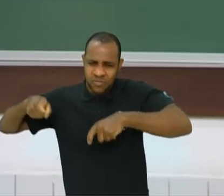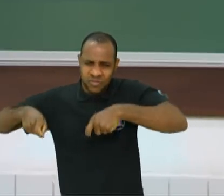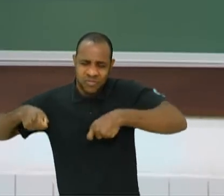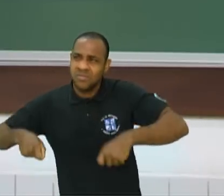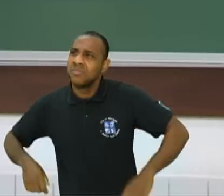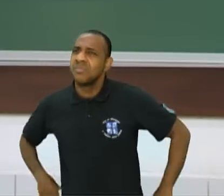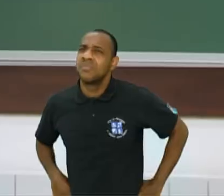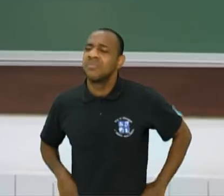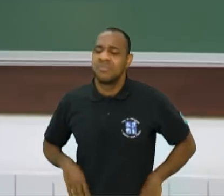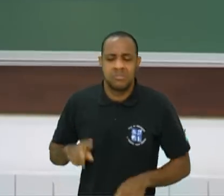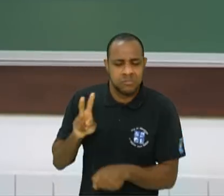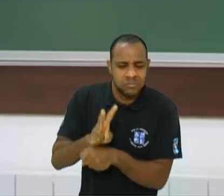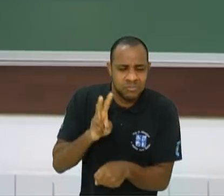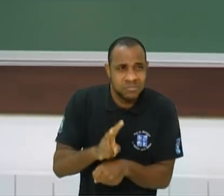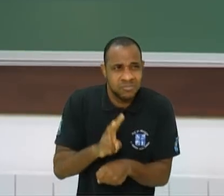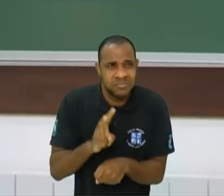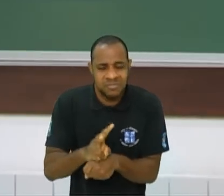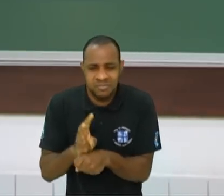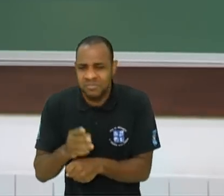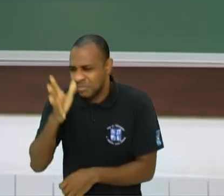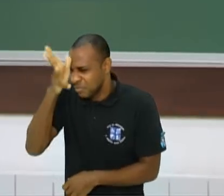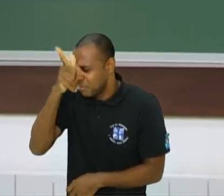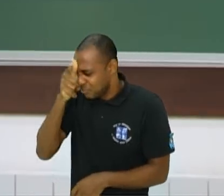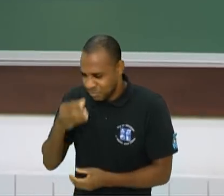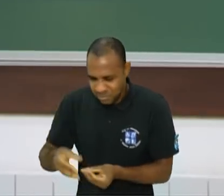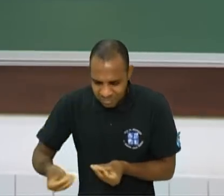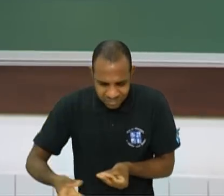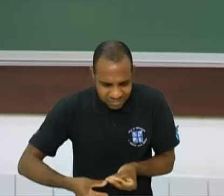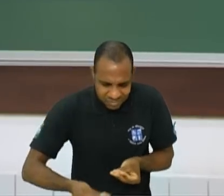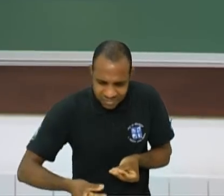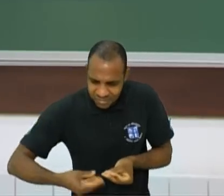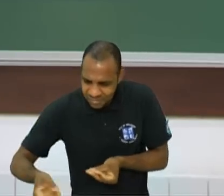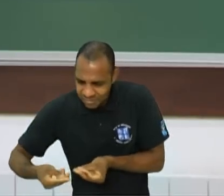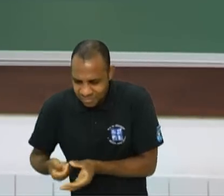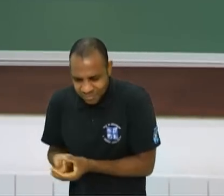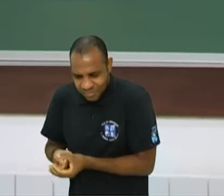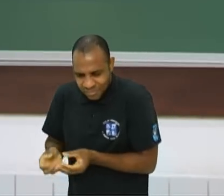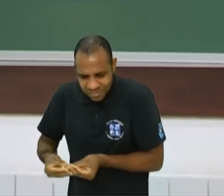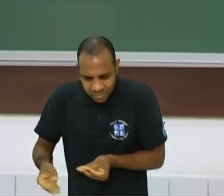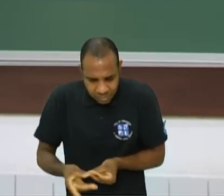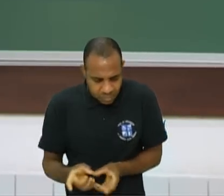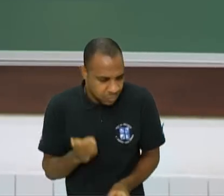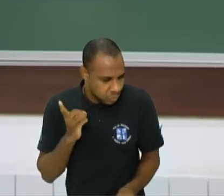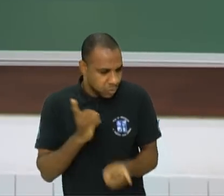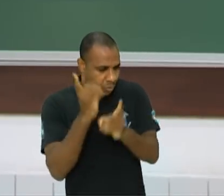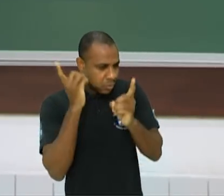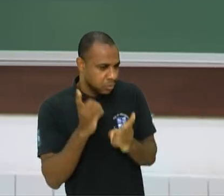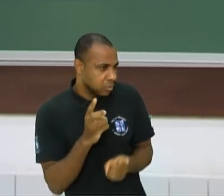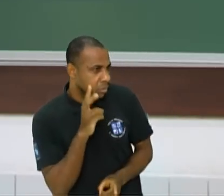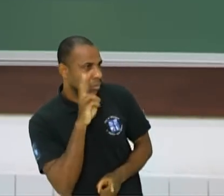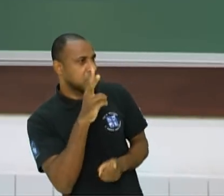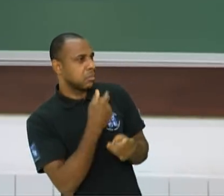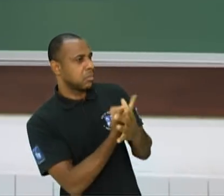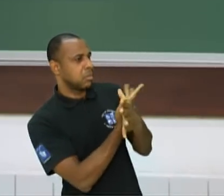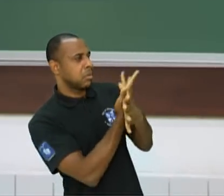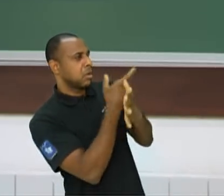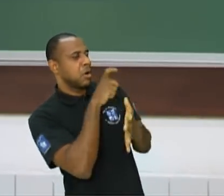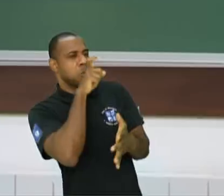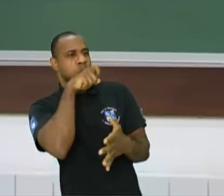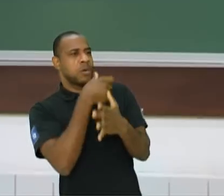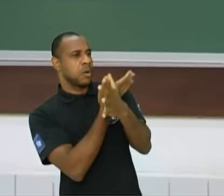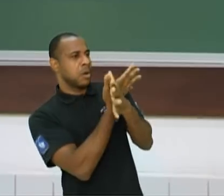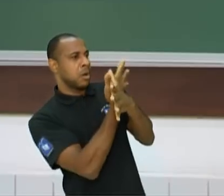lá cuidando das suas galinhas e ele encontrou uma águia. Essa